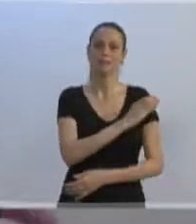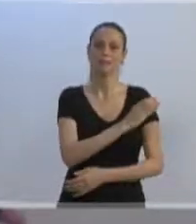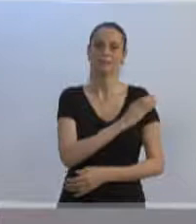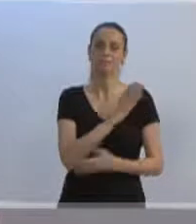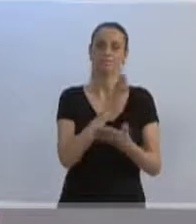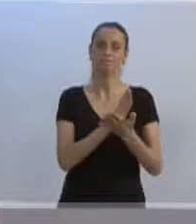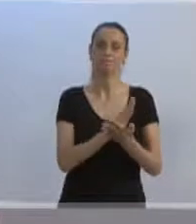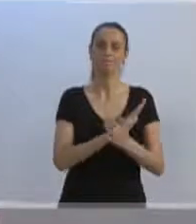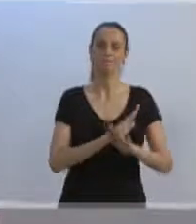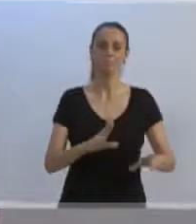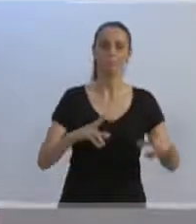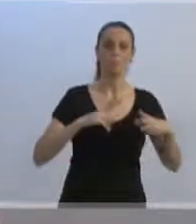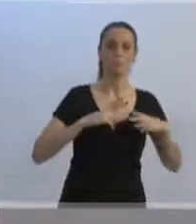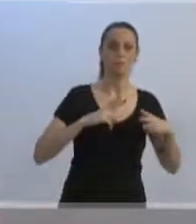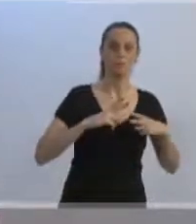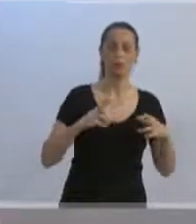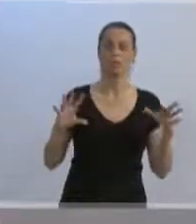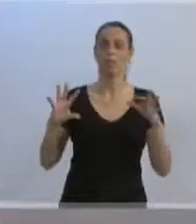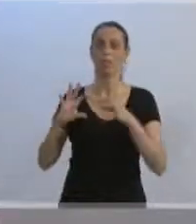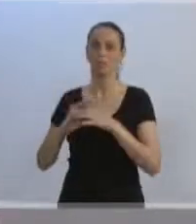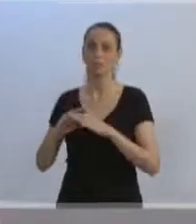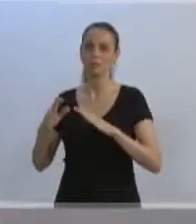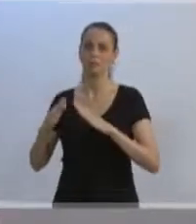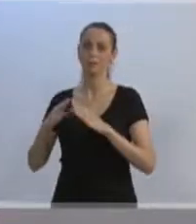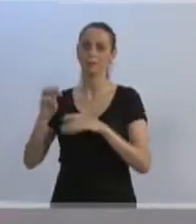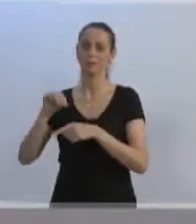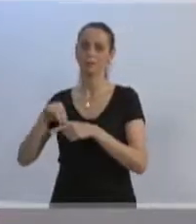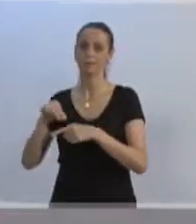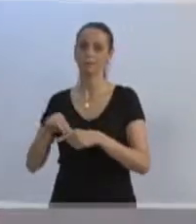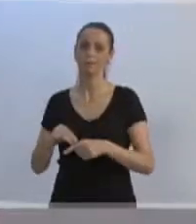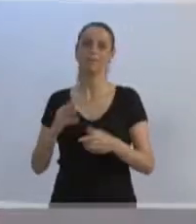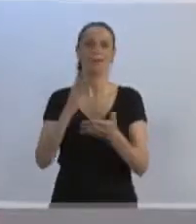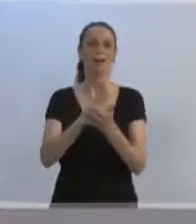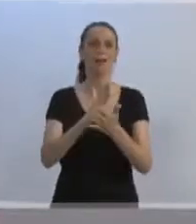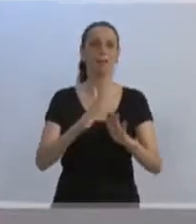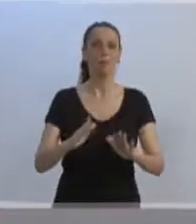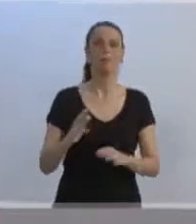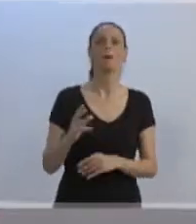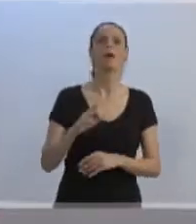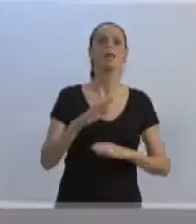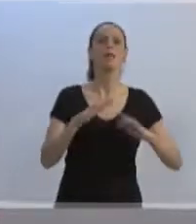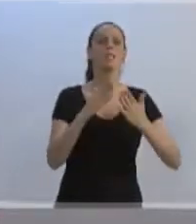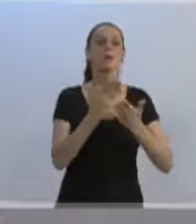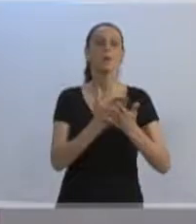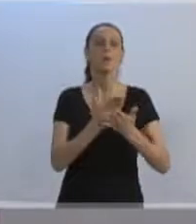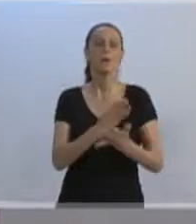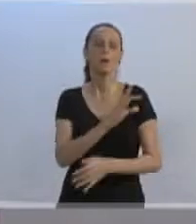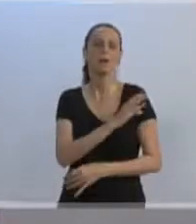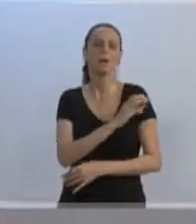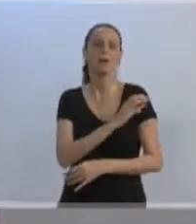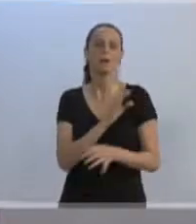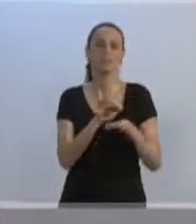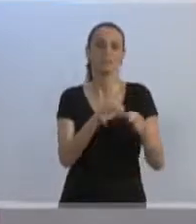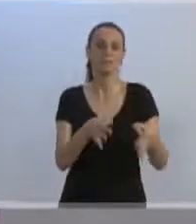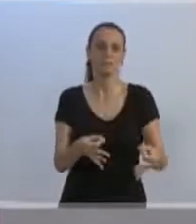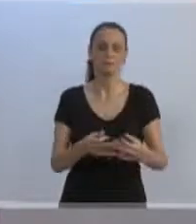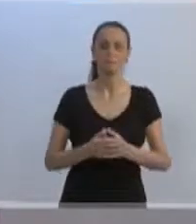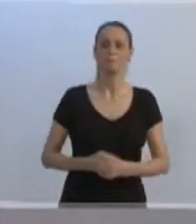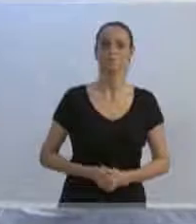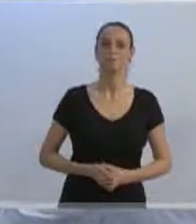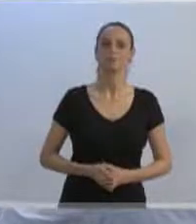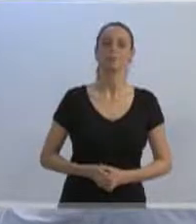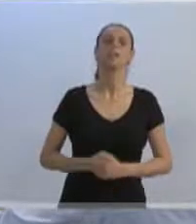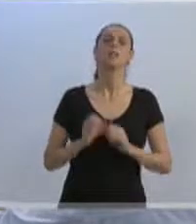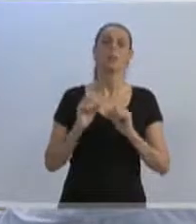também não mais com as creches domiciliares antes de dar continuidade à minha fala faz um autorizou parte o vereador